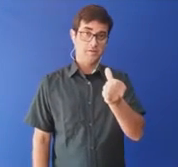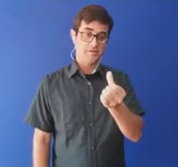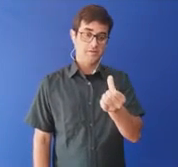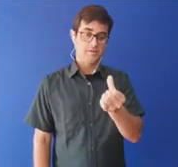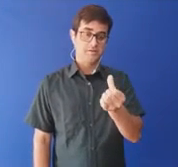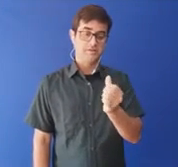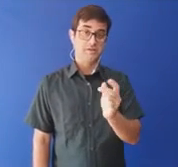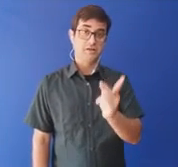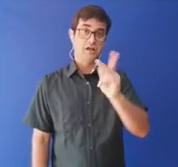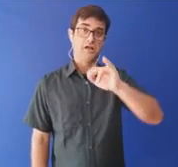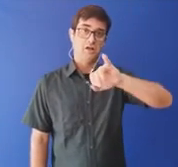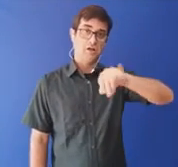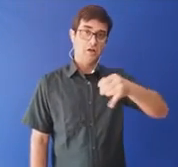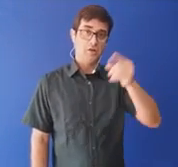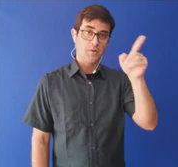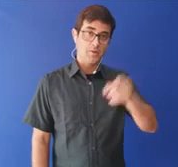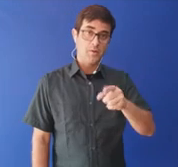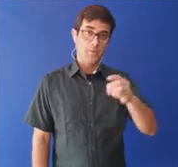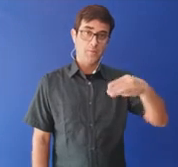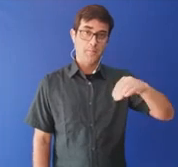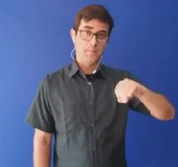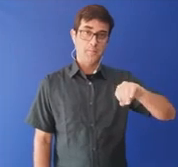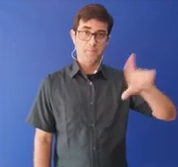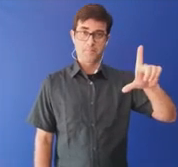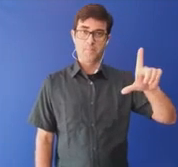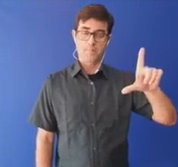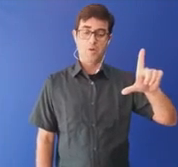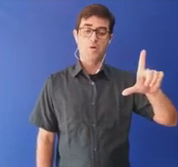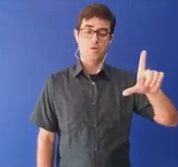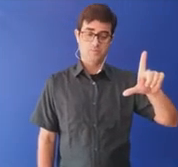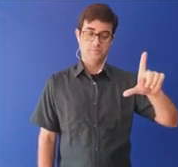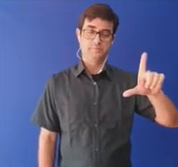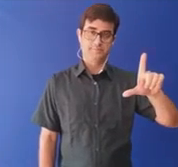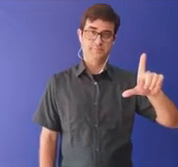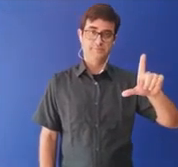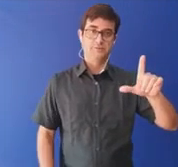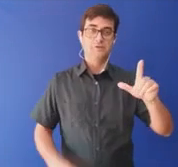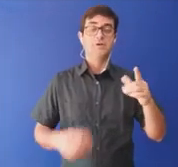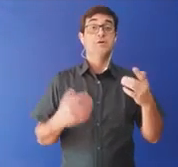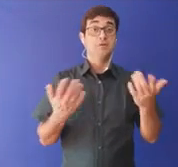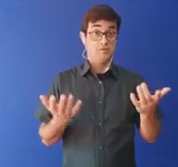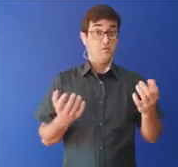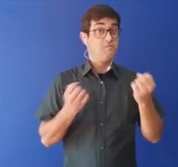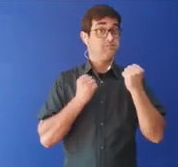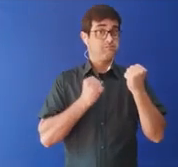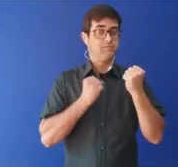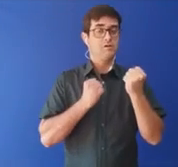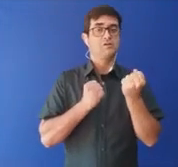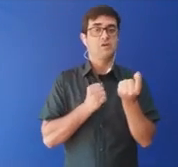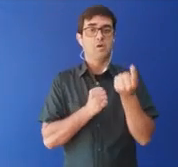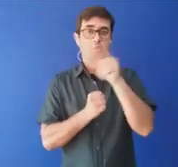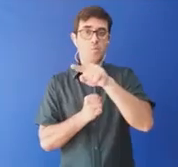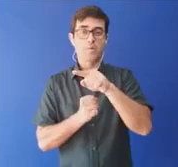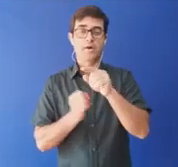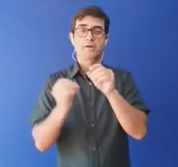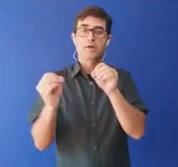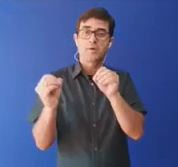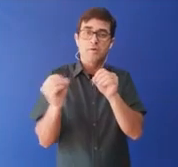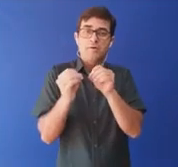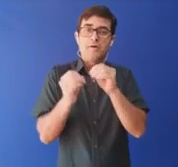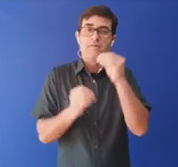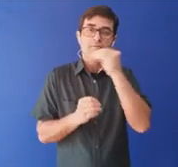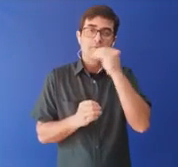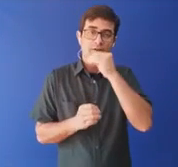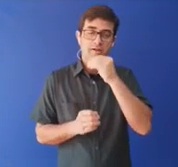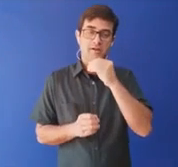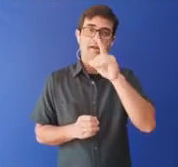por mol, enquanto a ligação mais fraca é entre dois átomos de iodo,